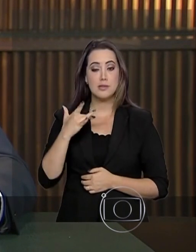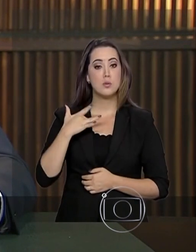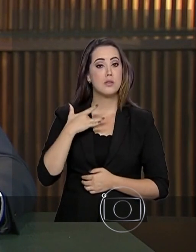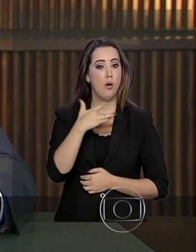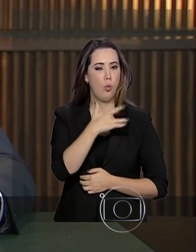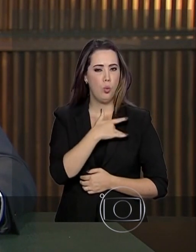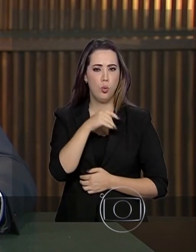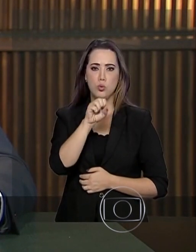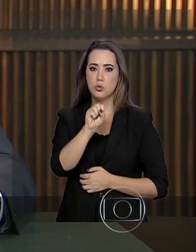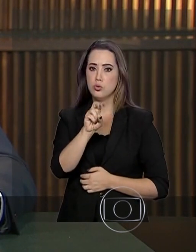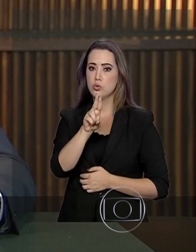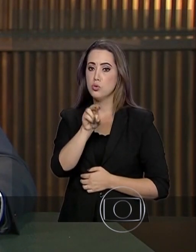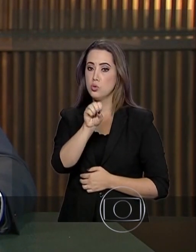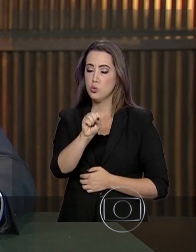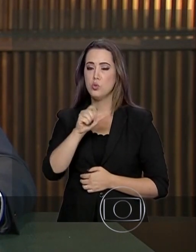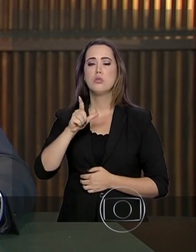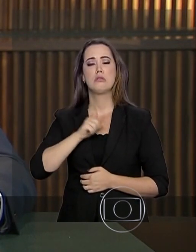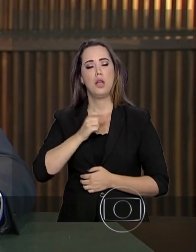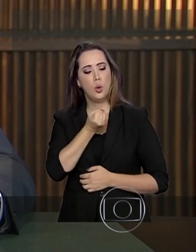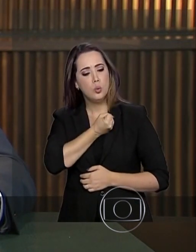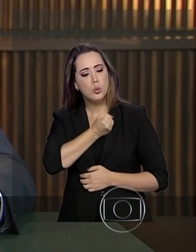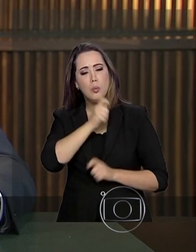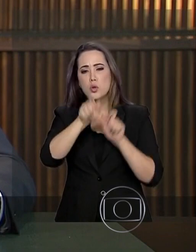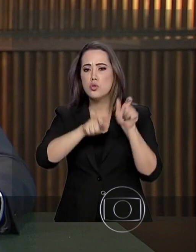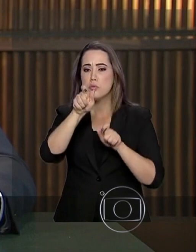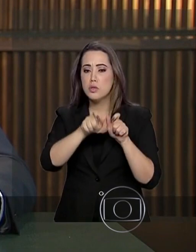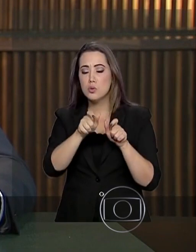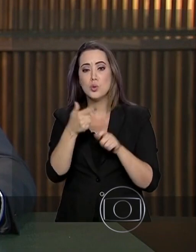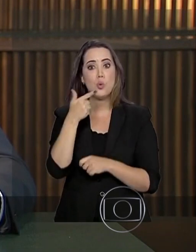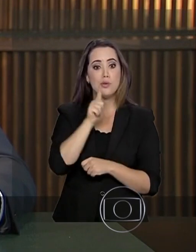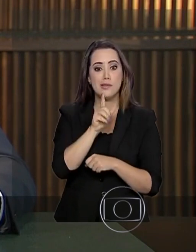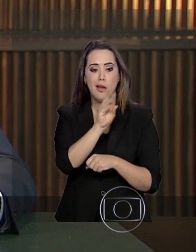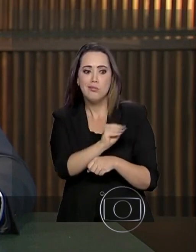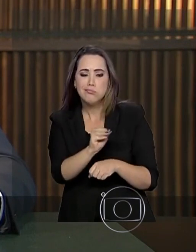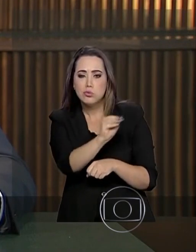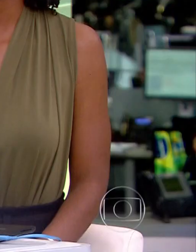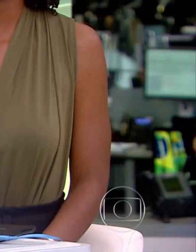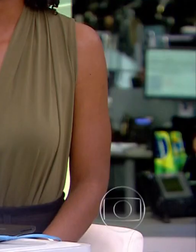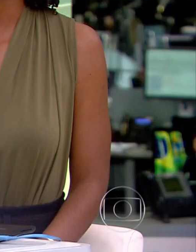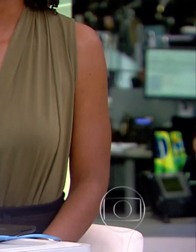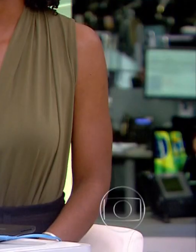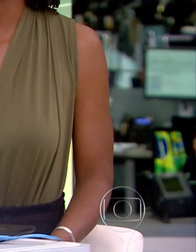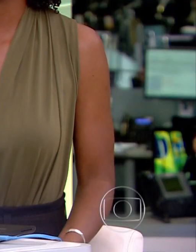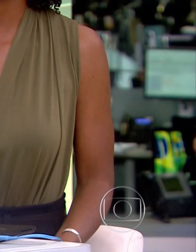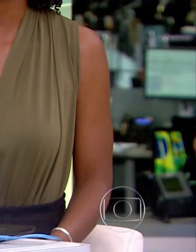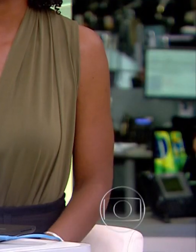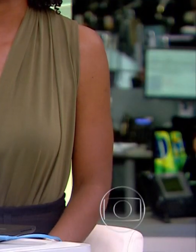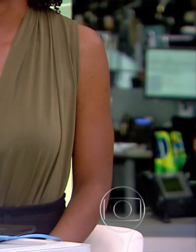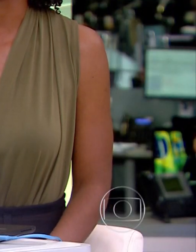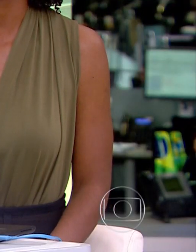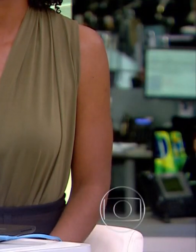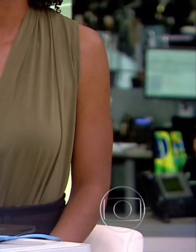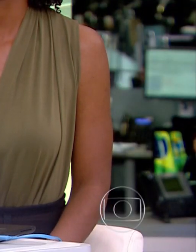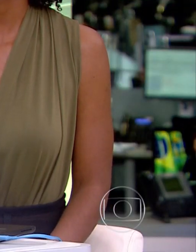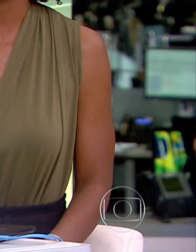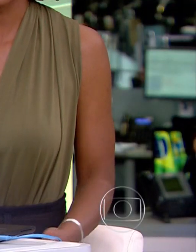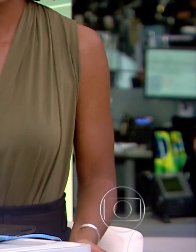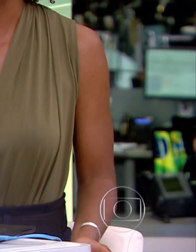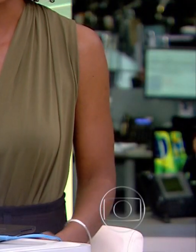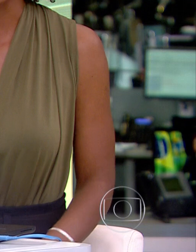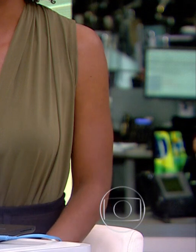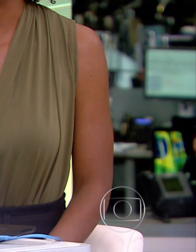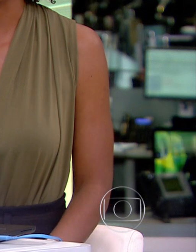domingo depois do discurso os principais organizadores cancelaram o evento os detalhes desse anúncio que o